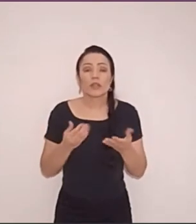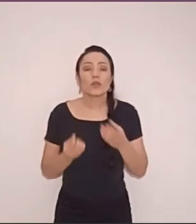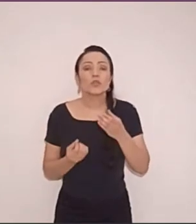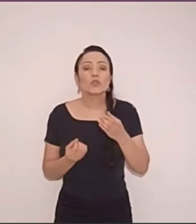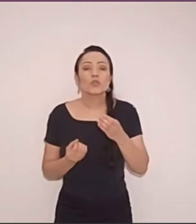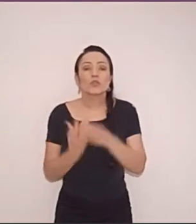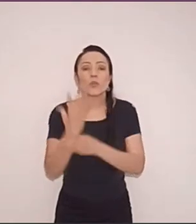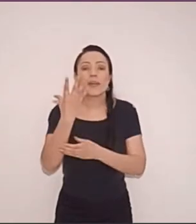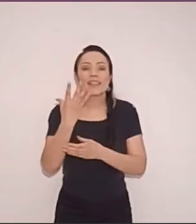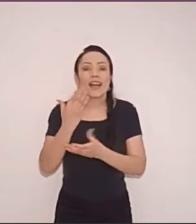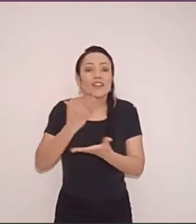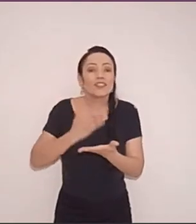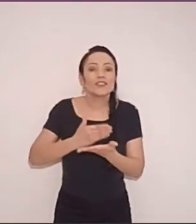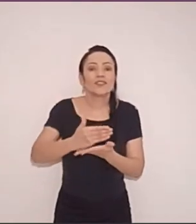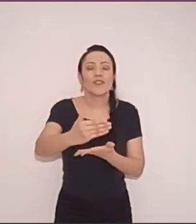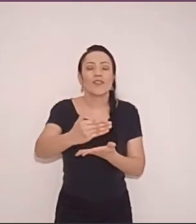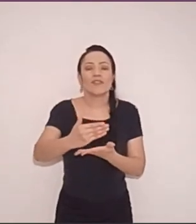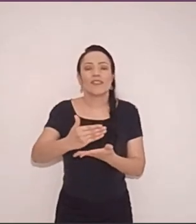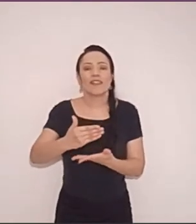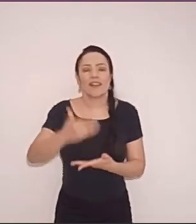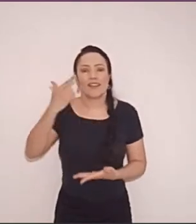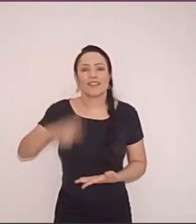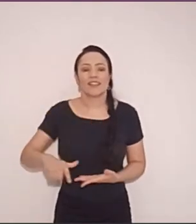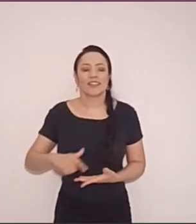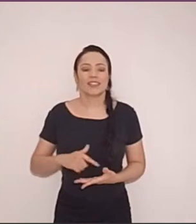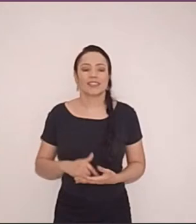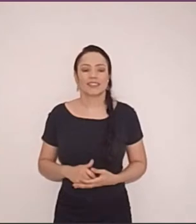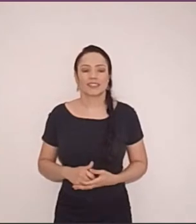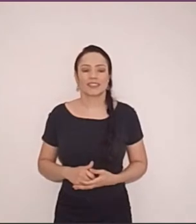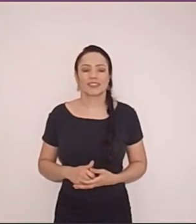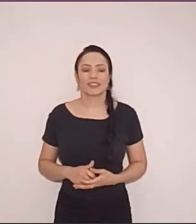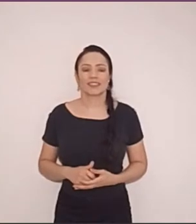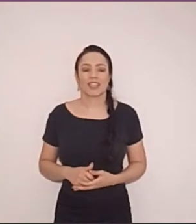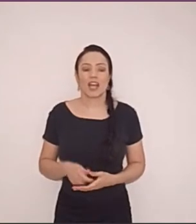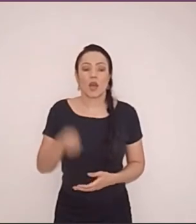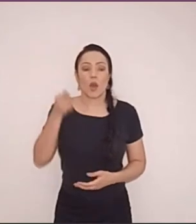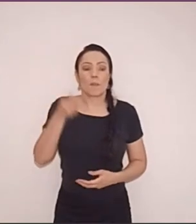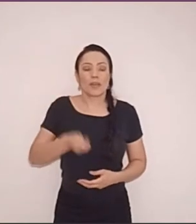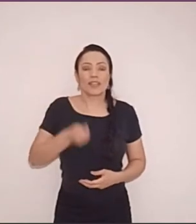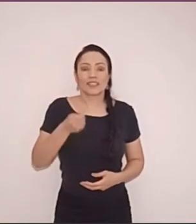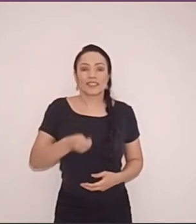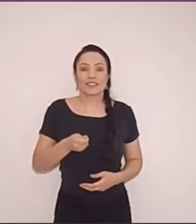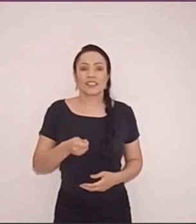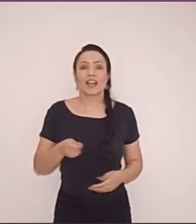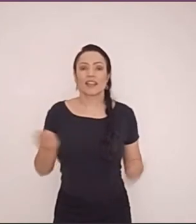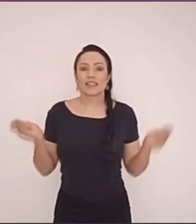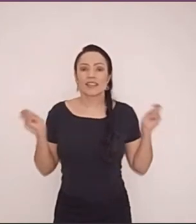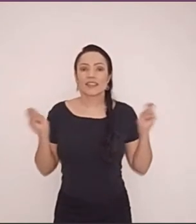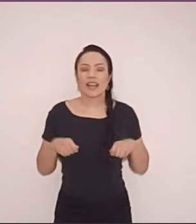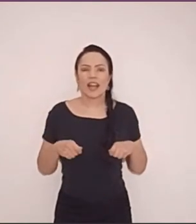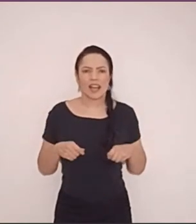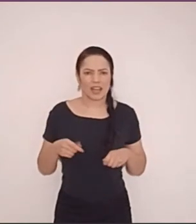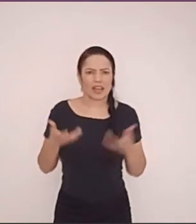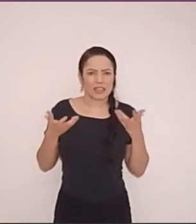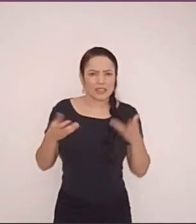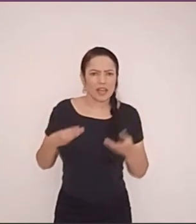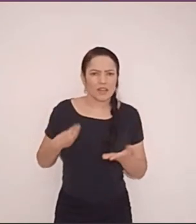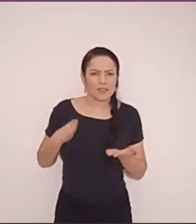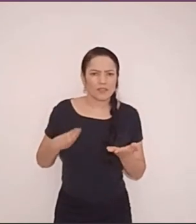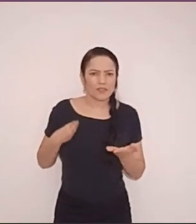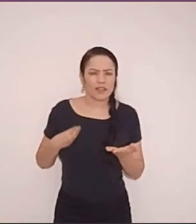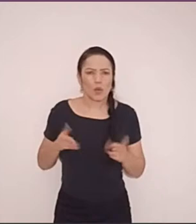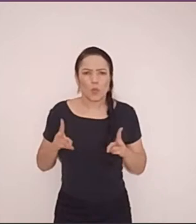começo que a nossa repetição e a obrigatoriedade Se ainda quiser existir